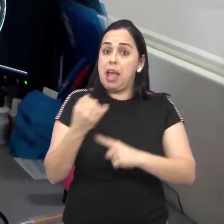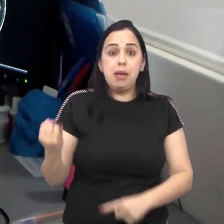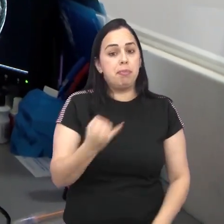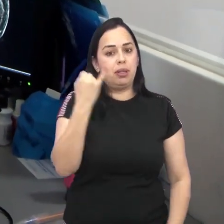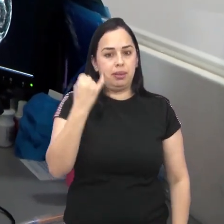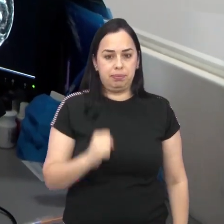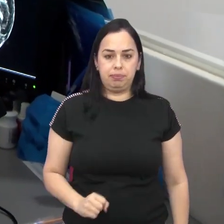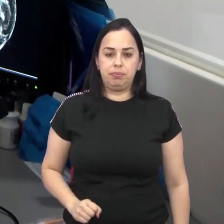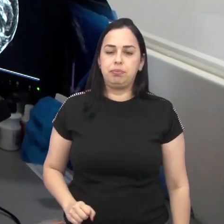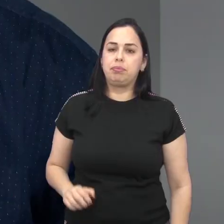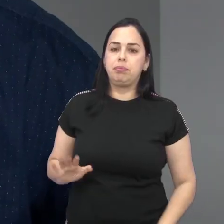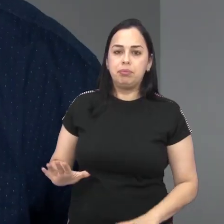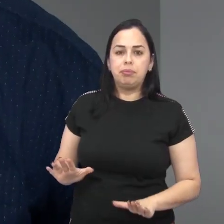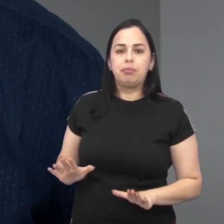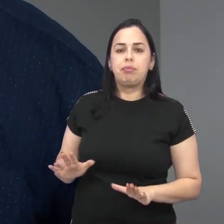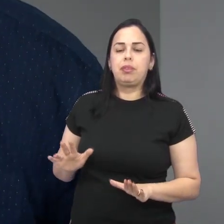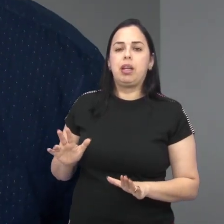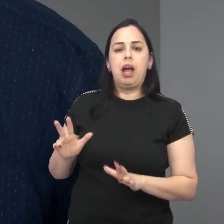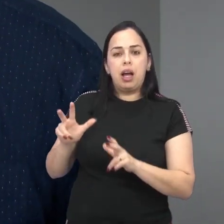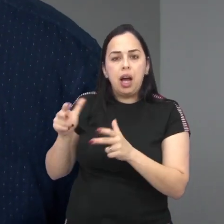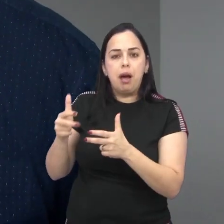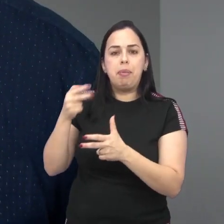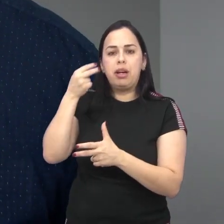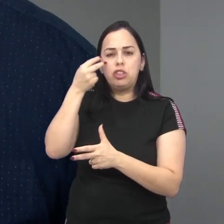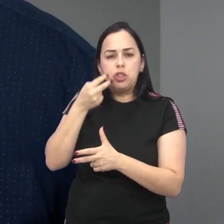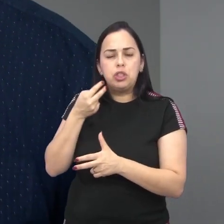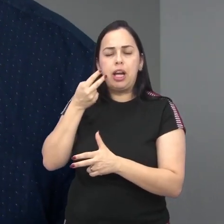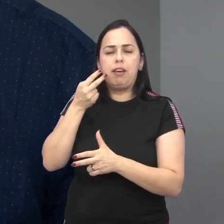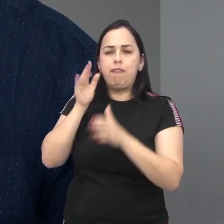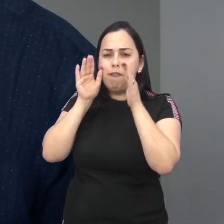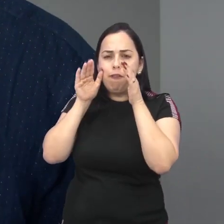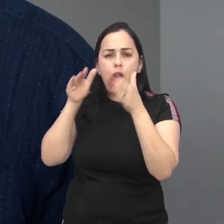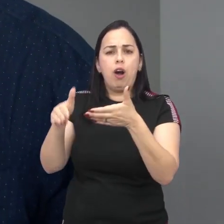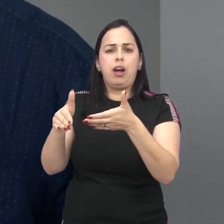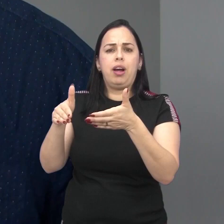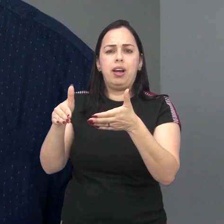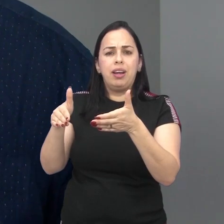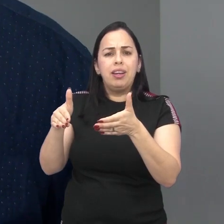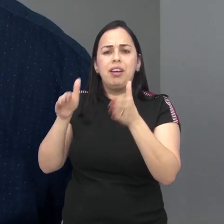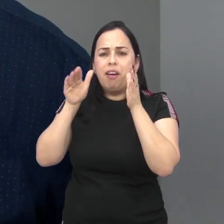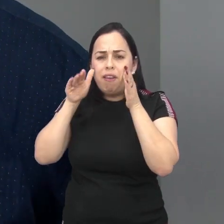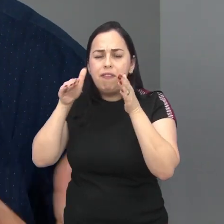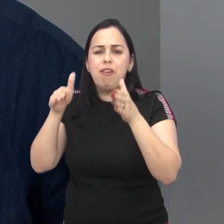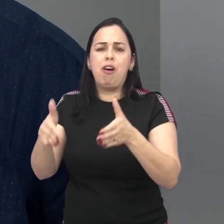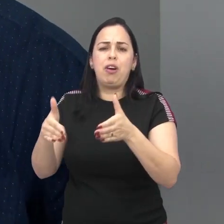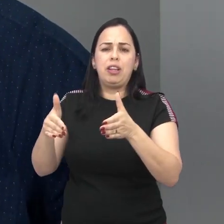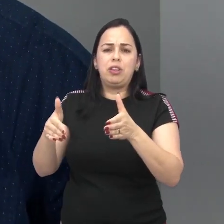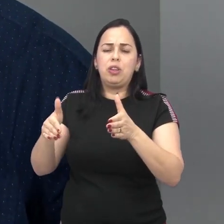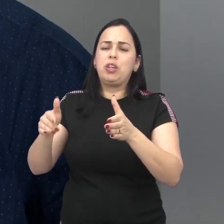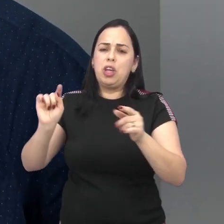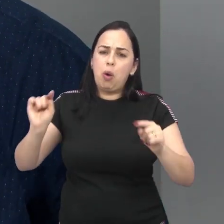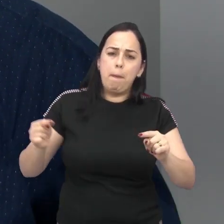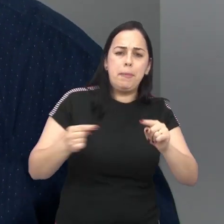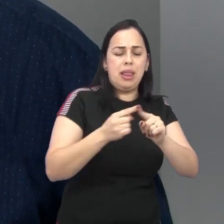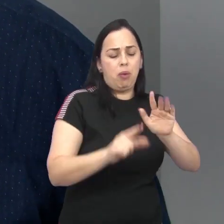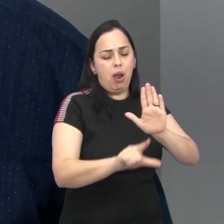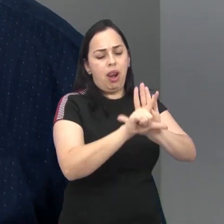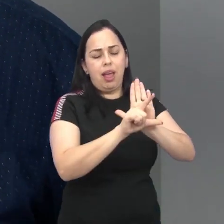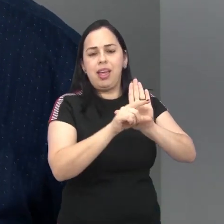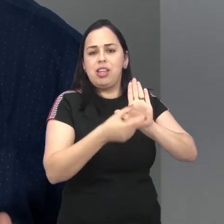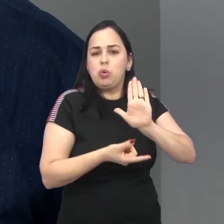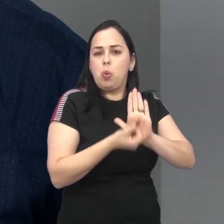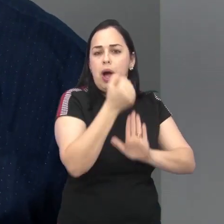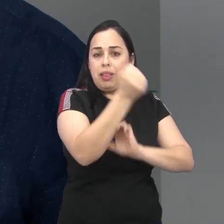são fundamentais. A Câmara ela já trabalha também em questão orçamentária, ela investe através da LDO, a